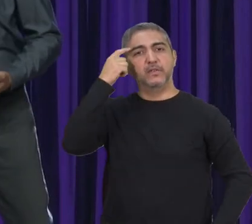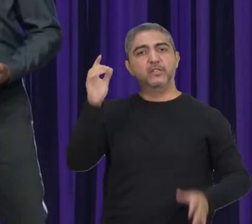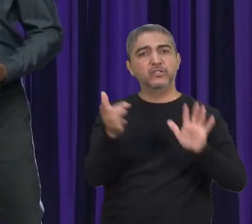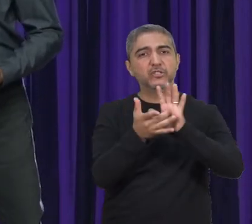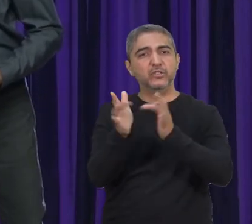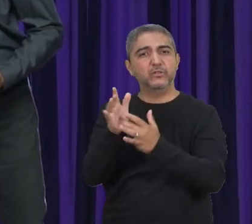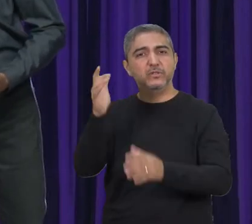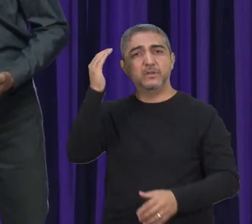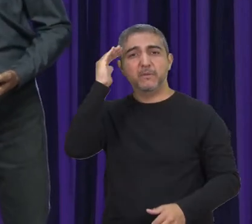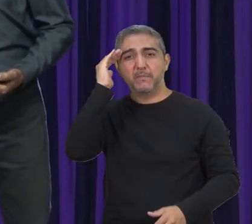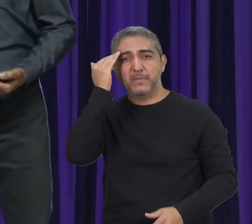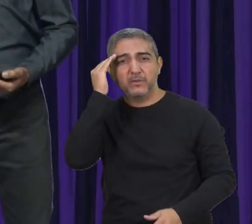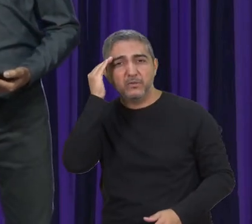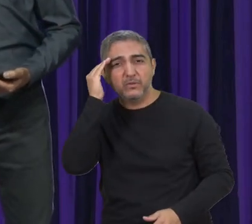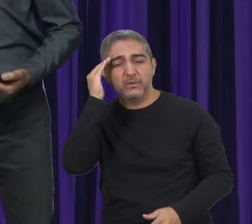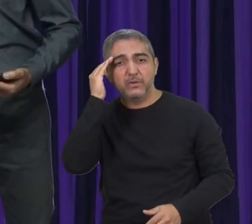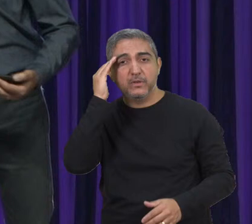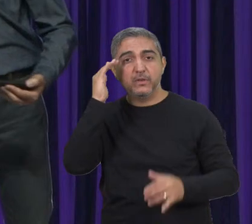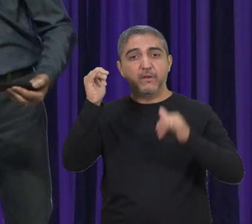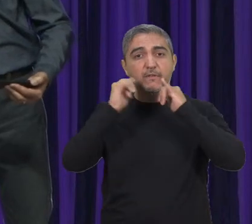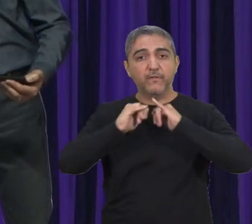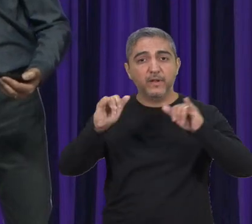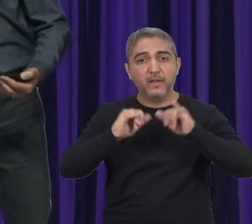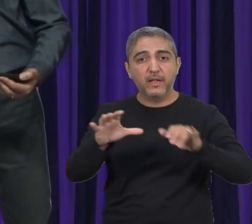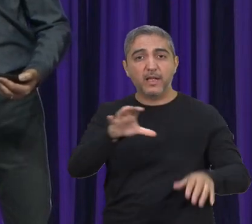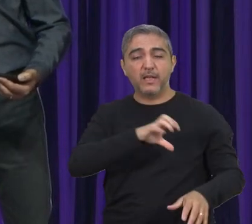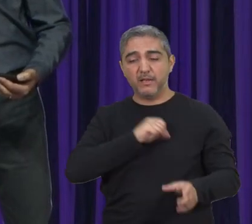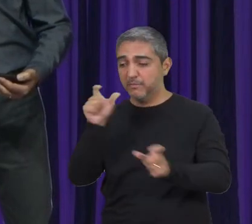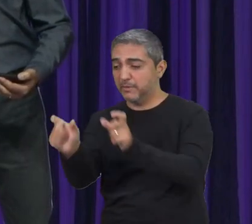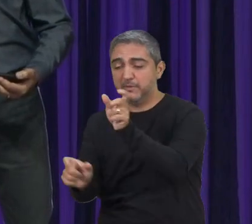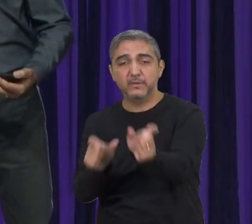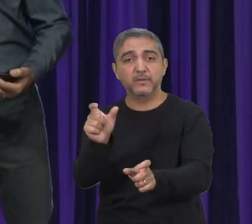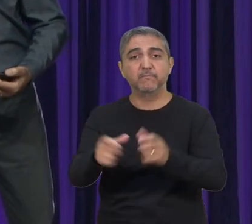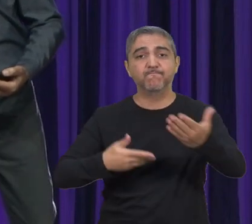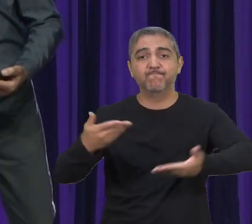uma comunidade. É assim.